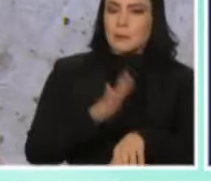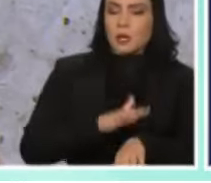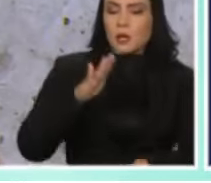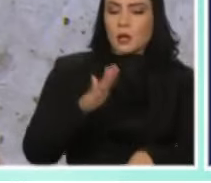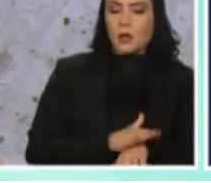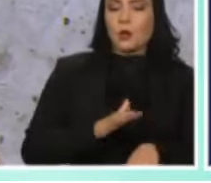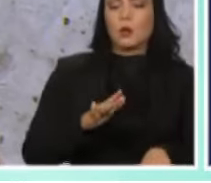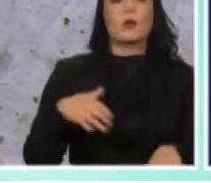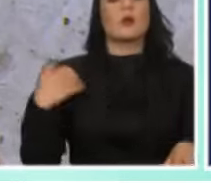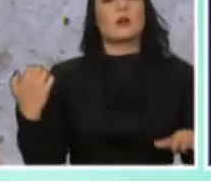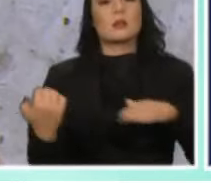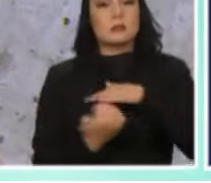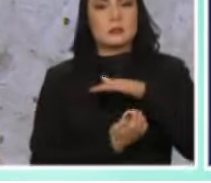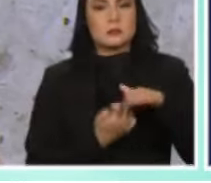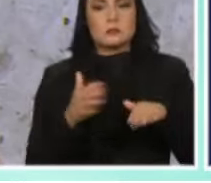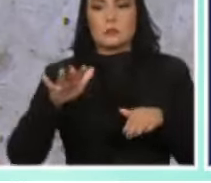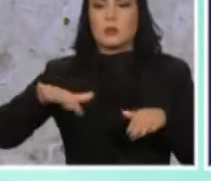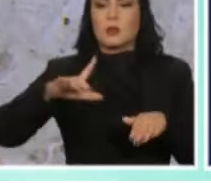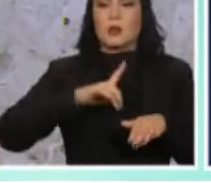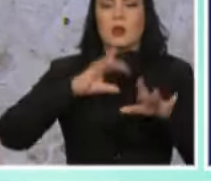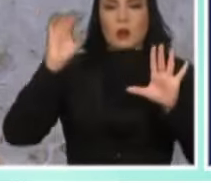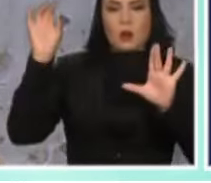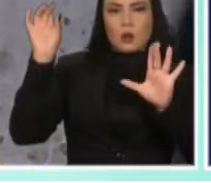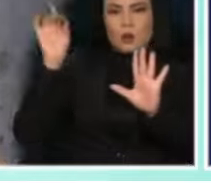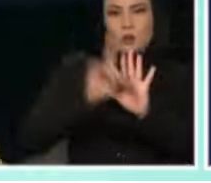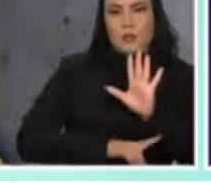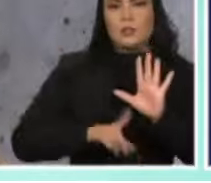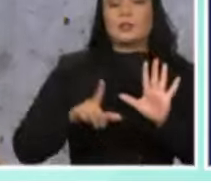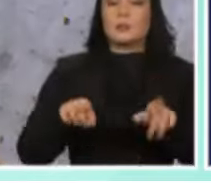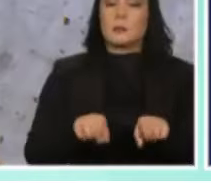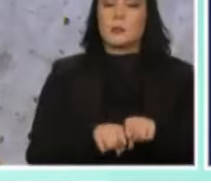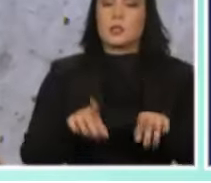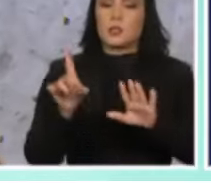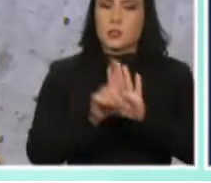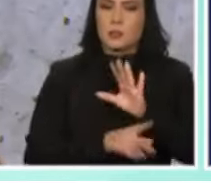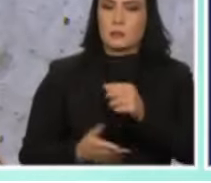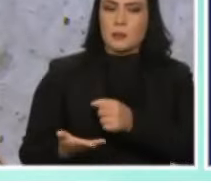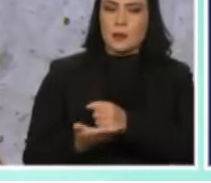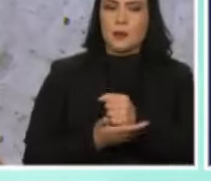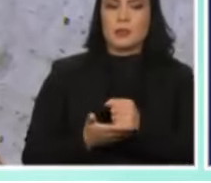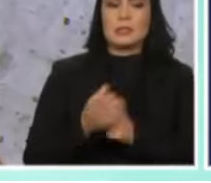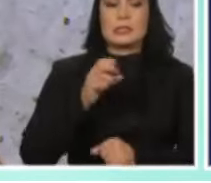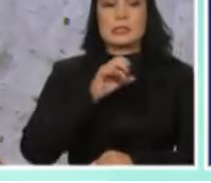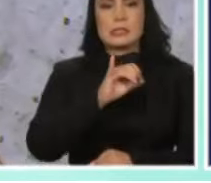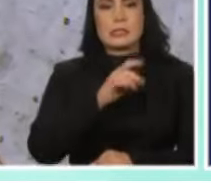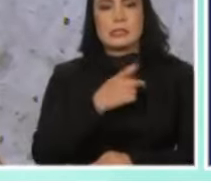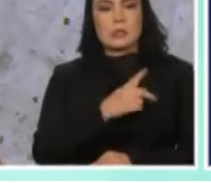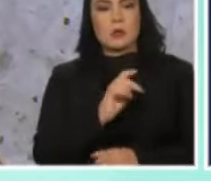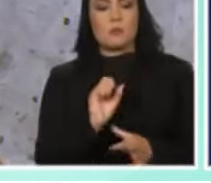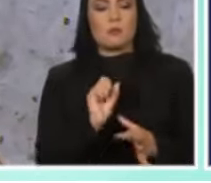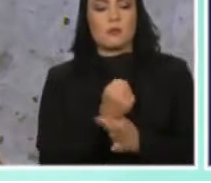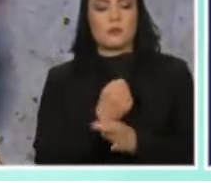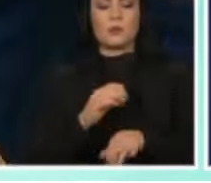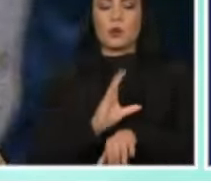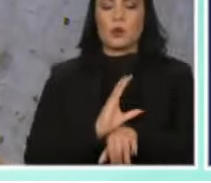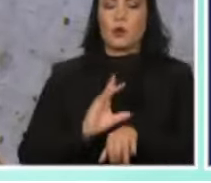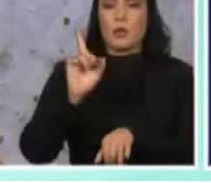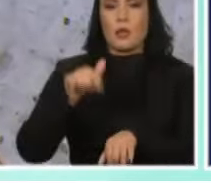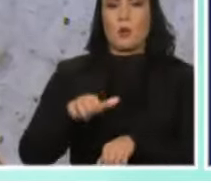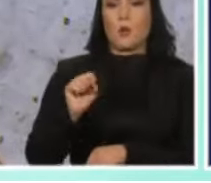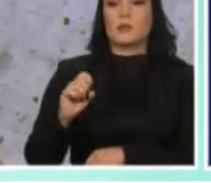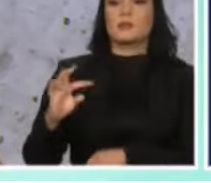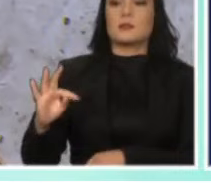temático anti STF tramitando no na Câmara dos Deputados os ministros vê como inconstitucional eh e principalmente por tratar de